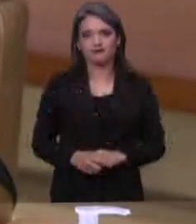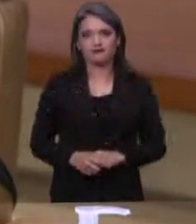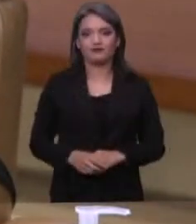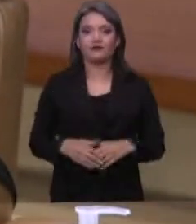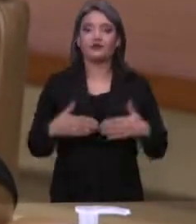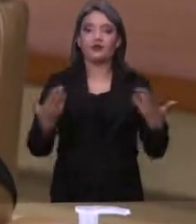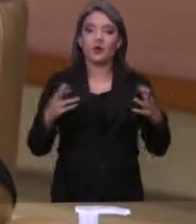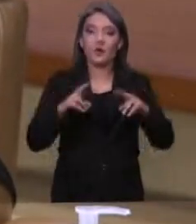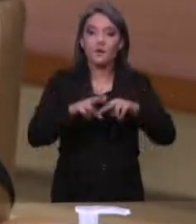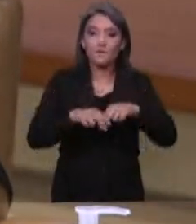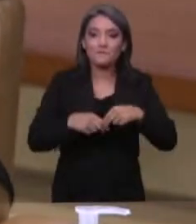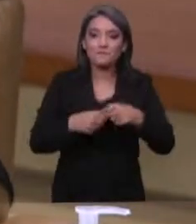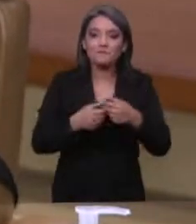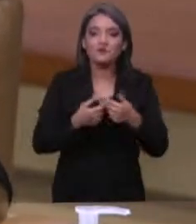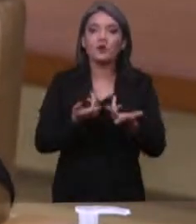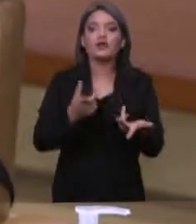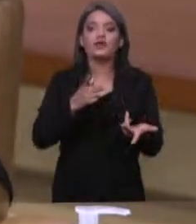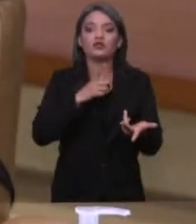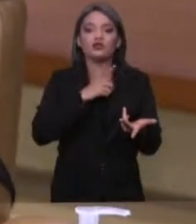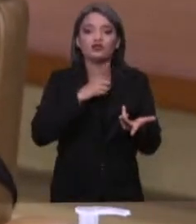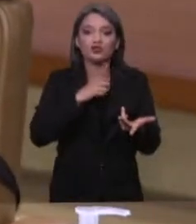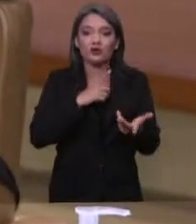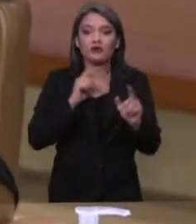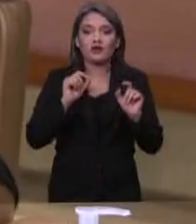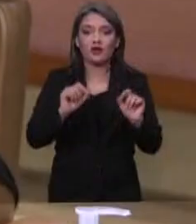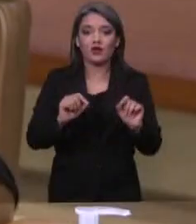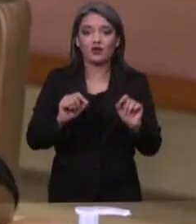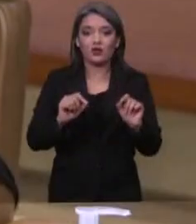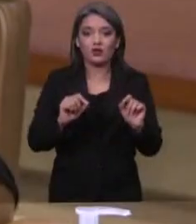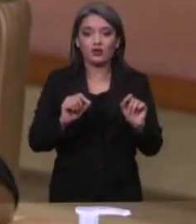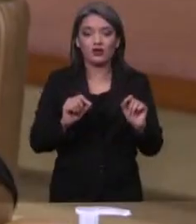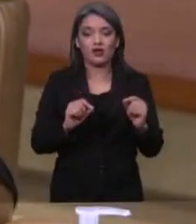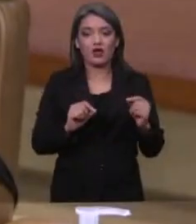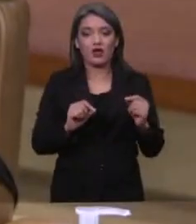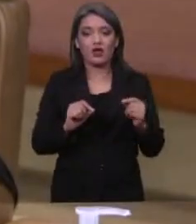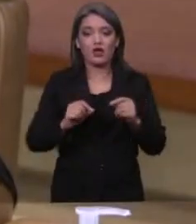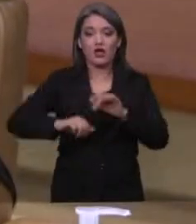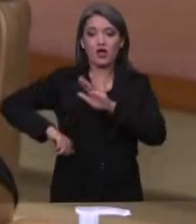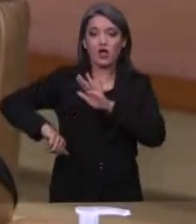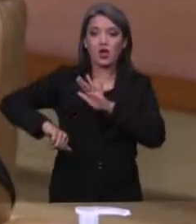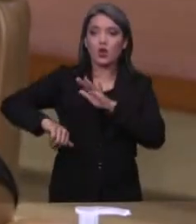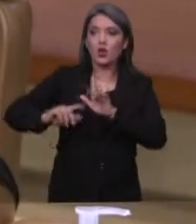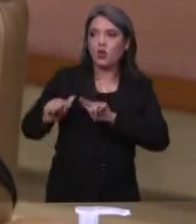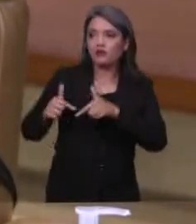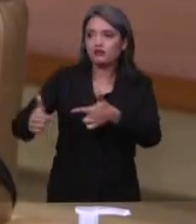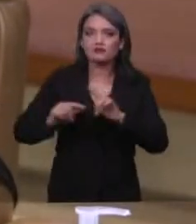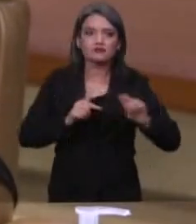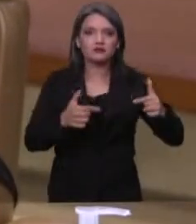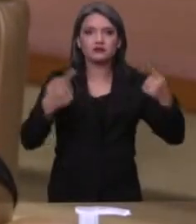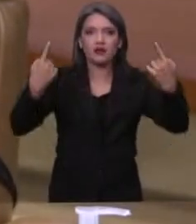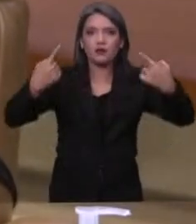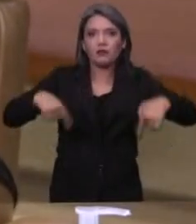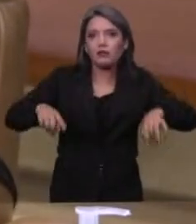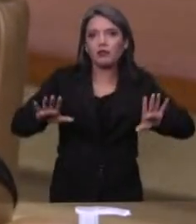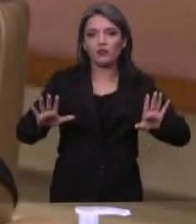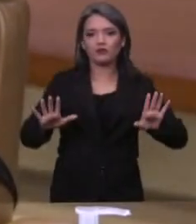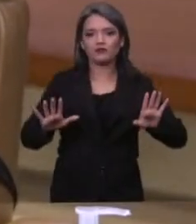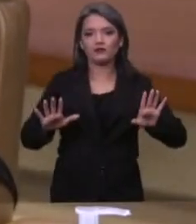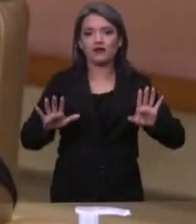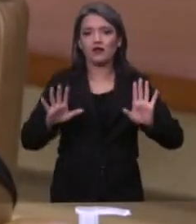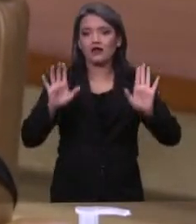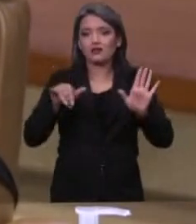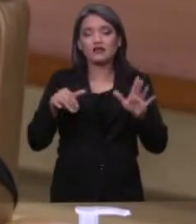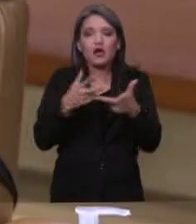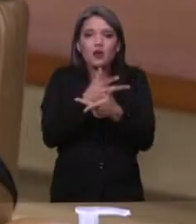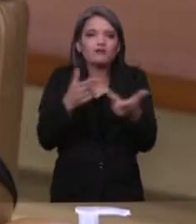Razão pela qual há uma consunção, um absorve o outro. É uma questão de dogmática de ciência